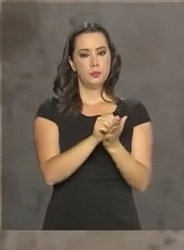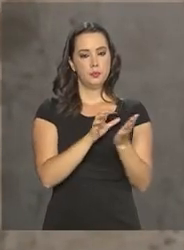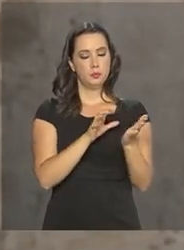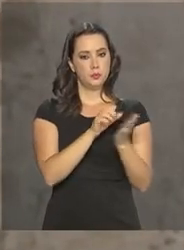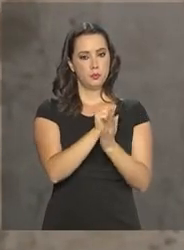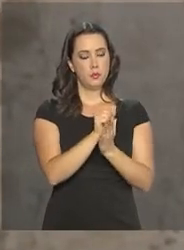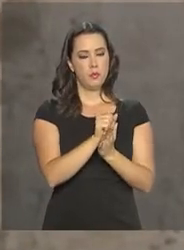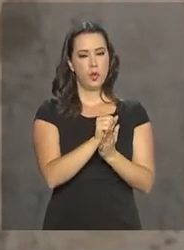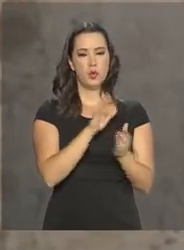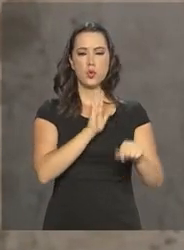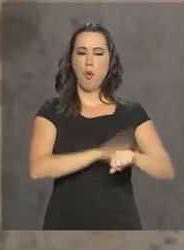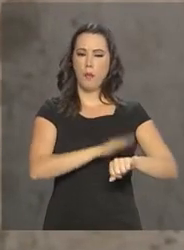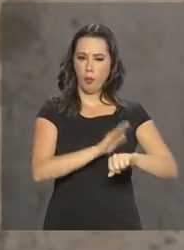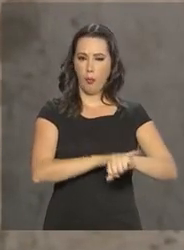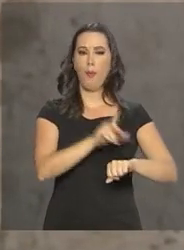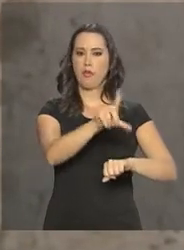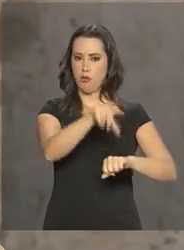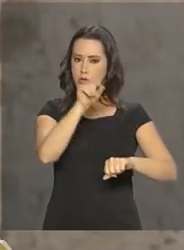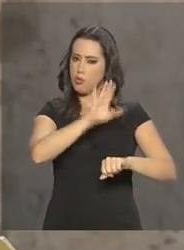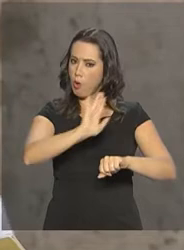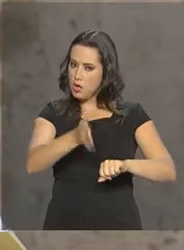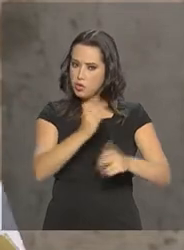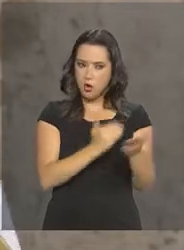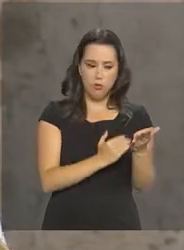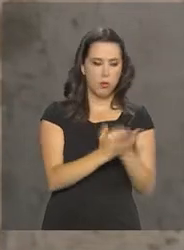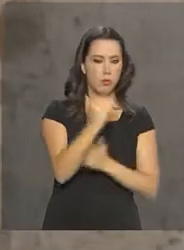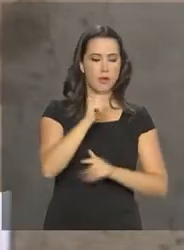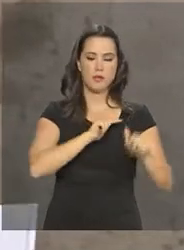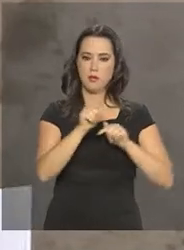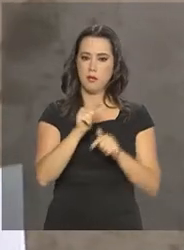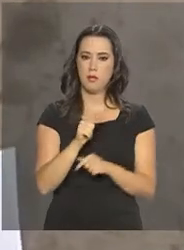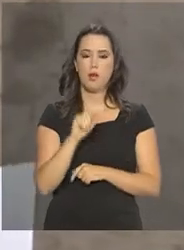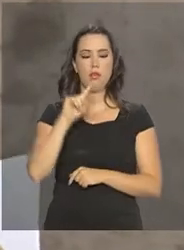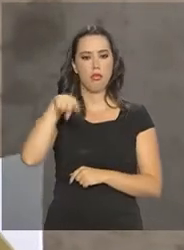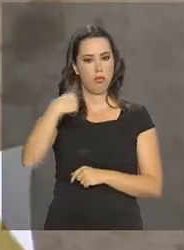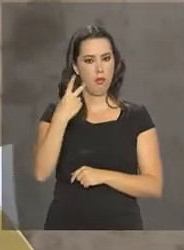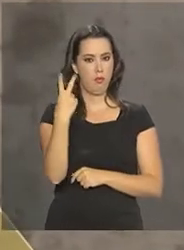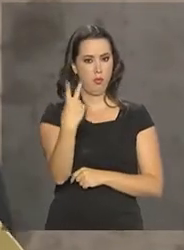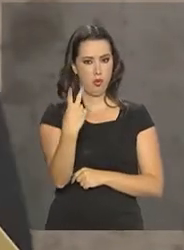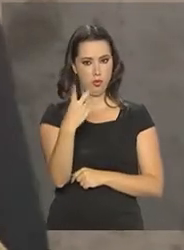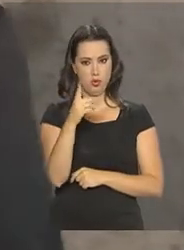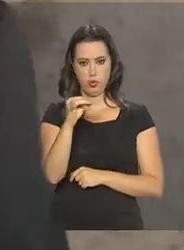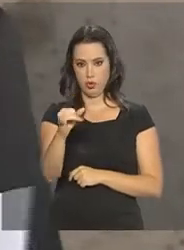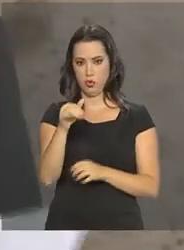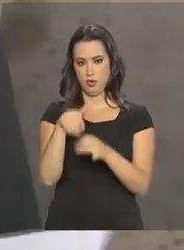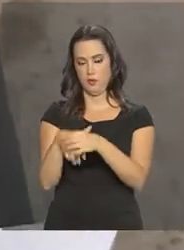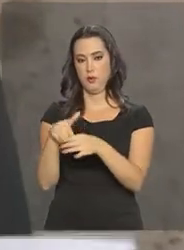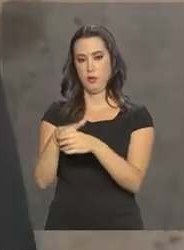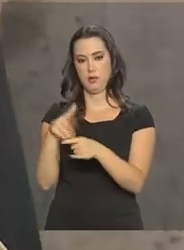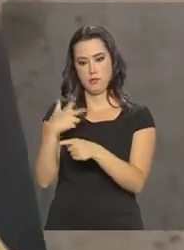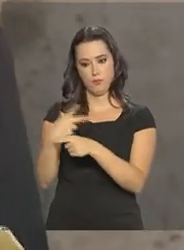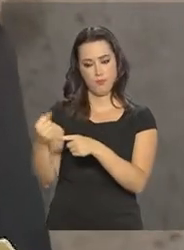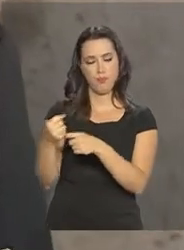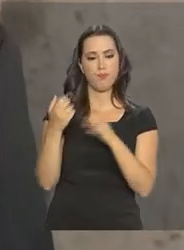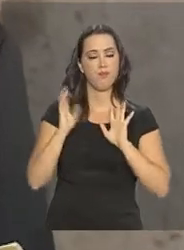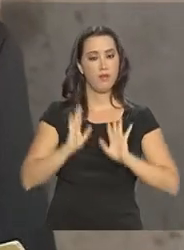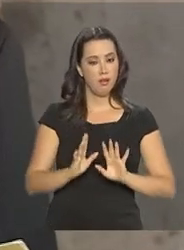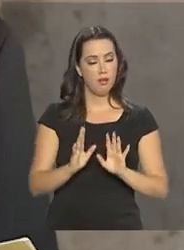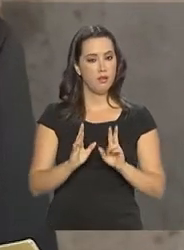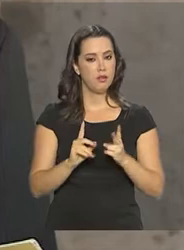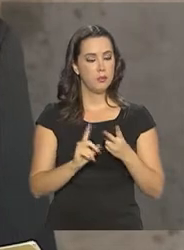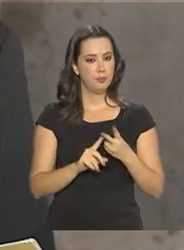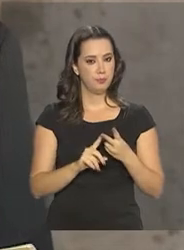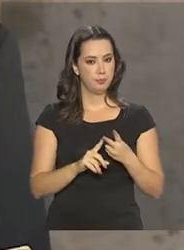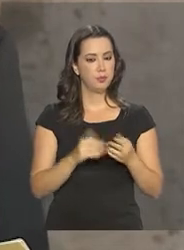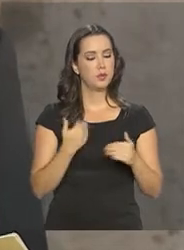no momento que for indicada a partir de dois dias da proclamação do resultado e ela deverá é